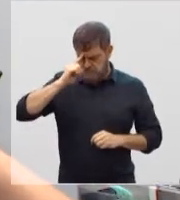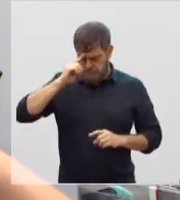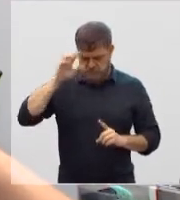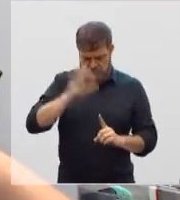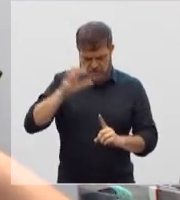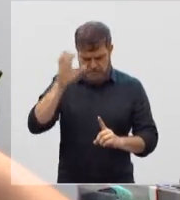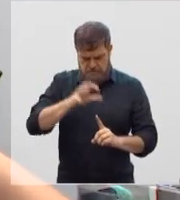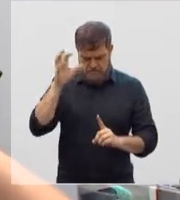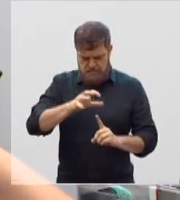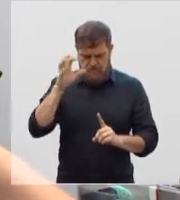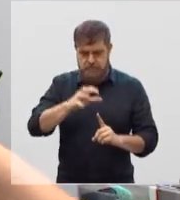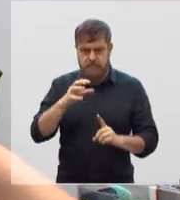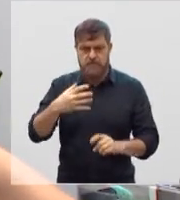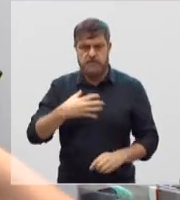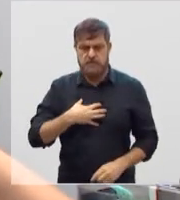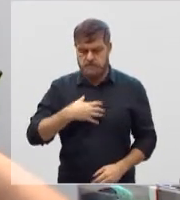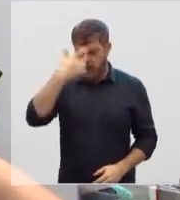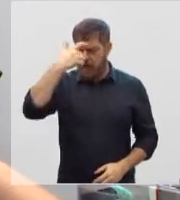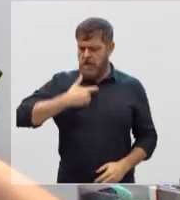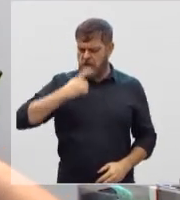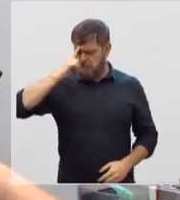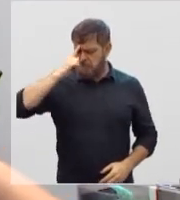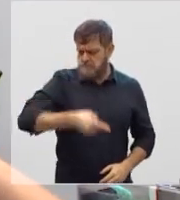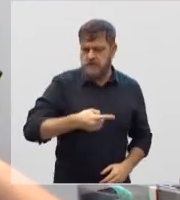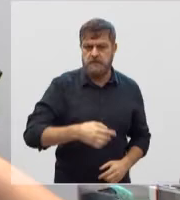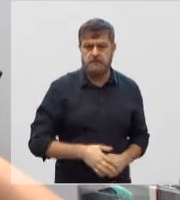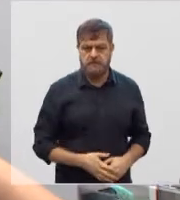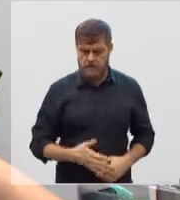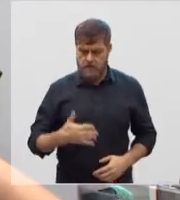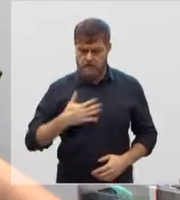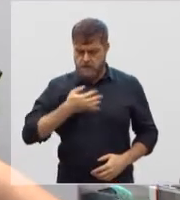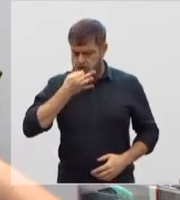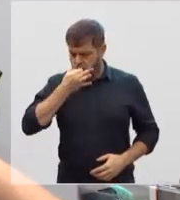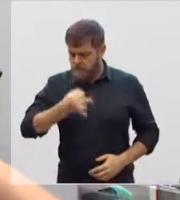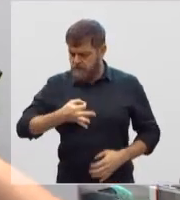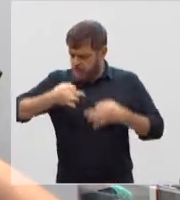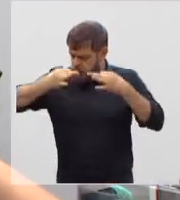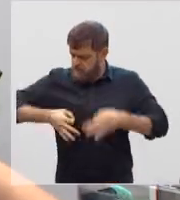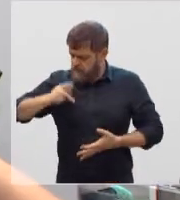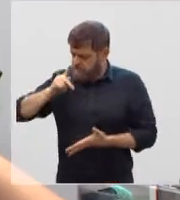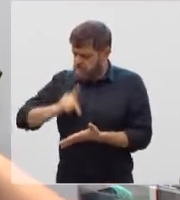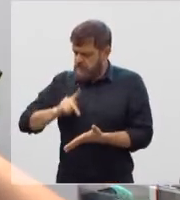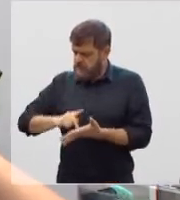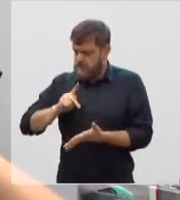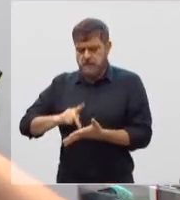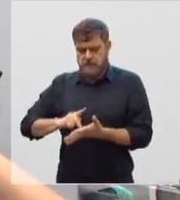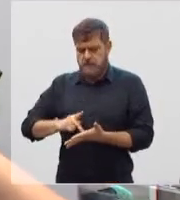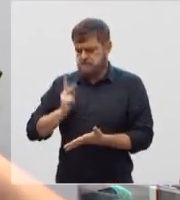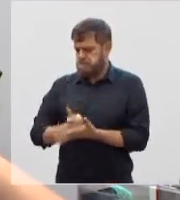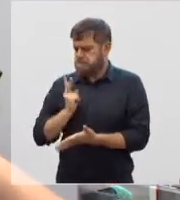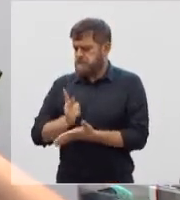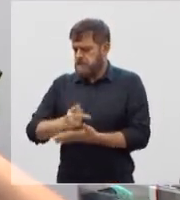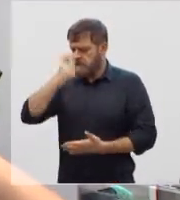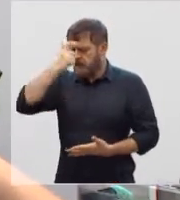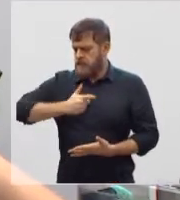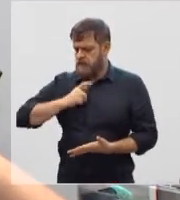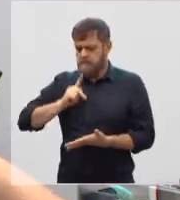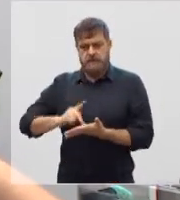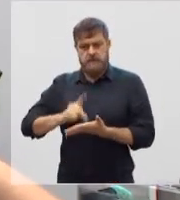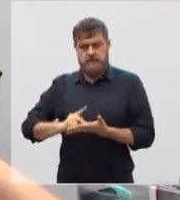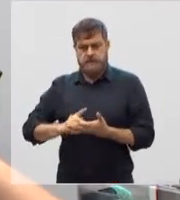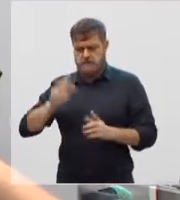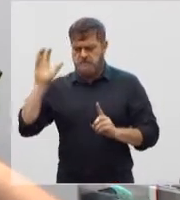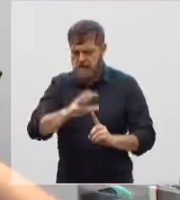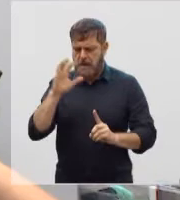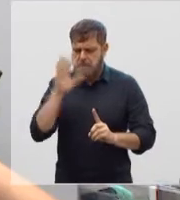seu pensamento de maneira monolítica. Ou seja, a minha opinião é a correta, eu estou com a verdade